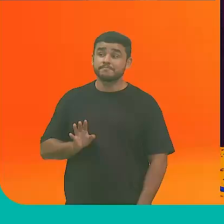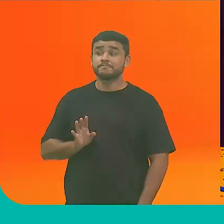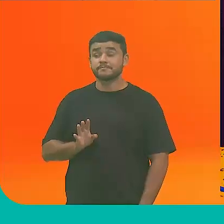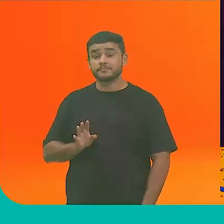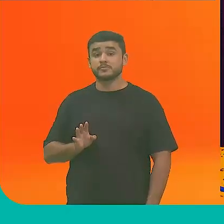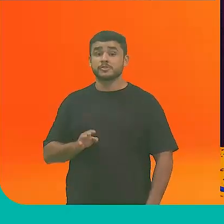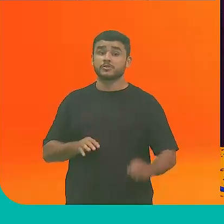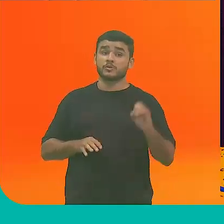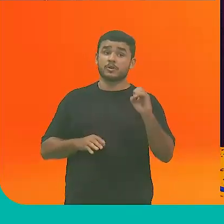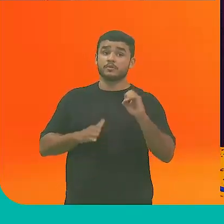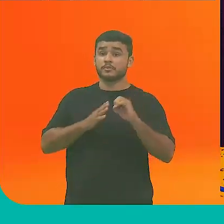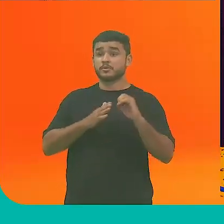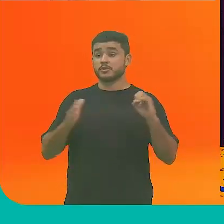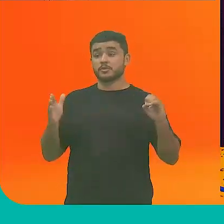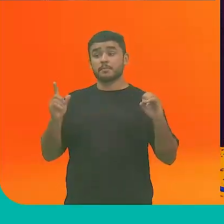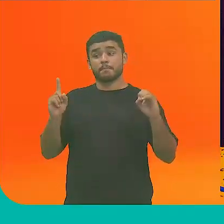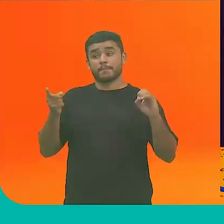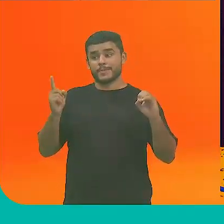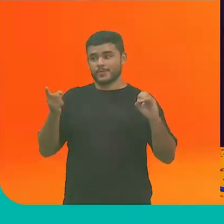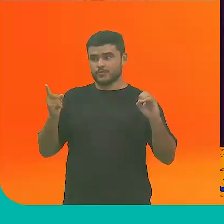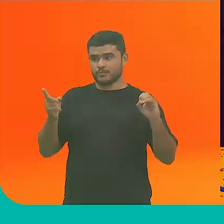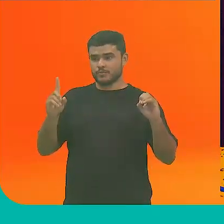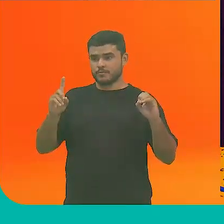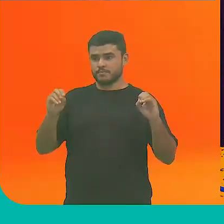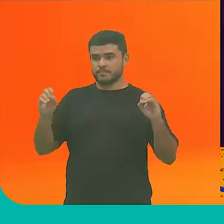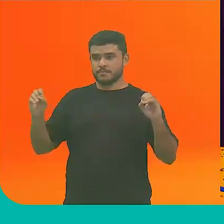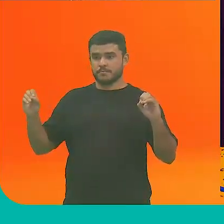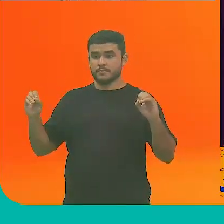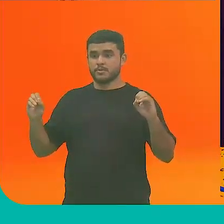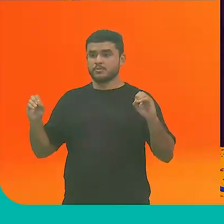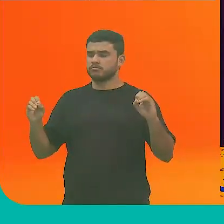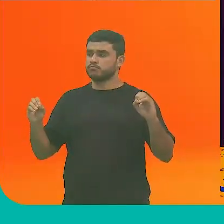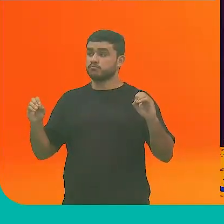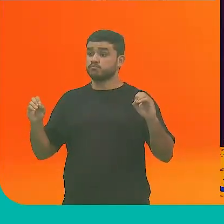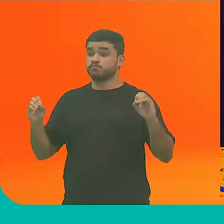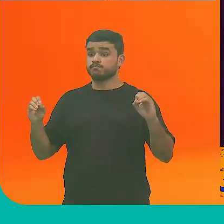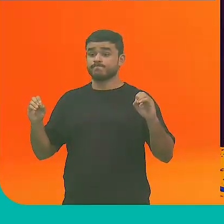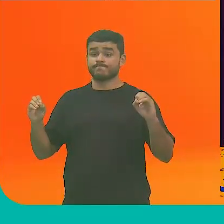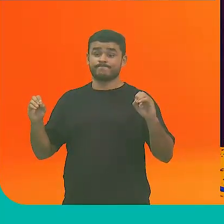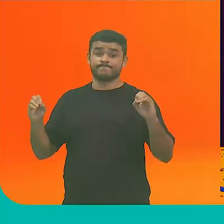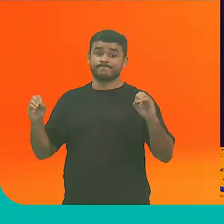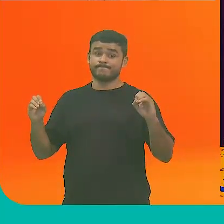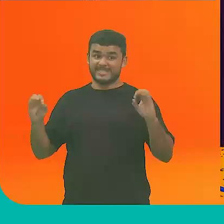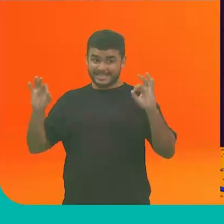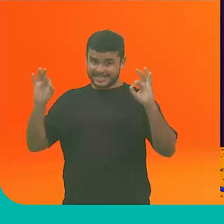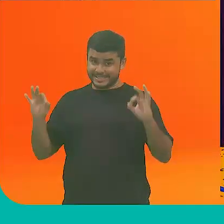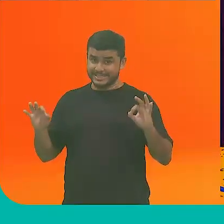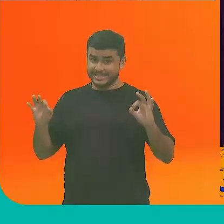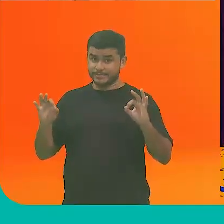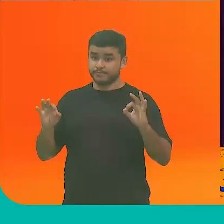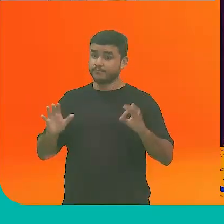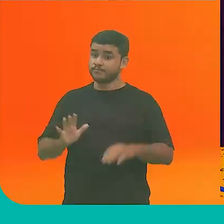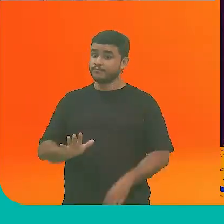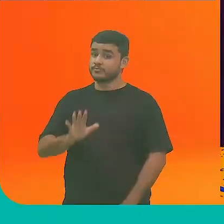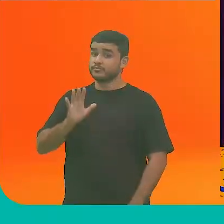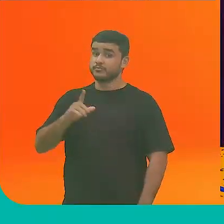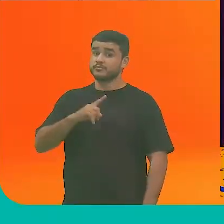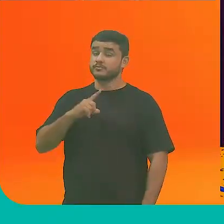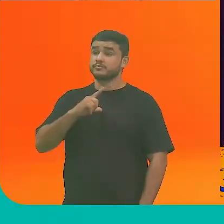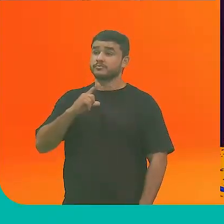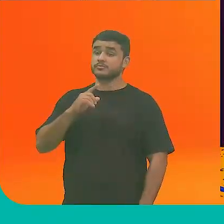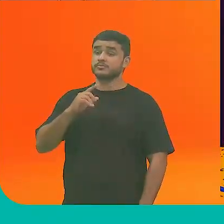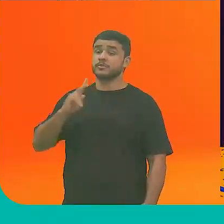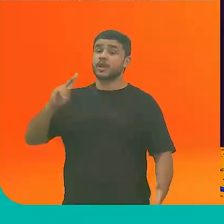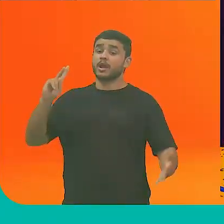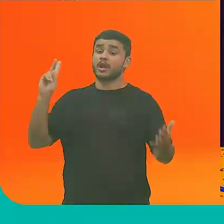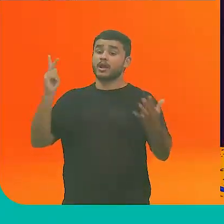Teoricamente, de 0 a 1000. Por que teoricamente? Porque houve um ano, em